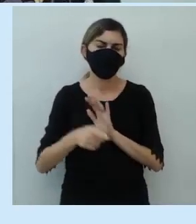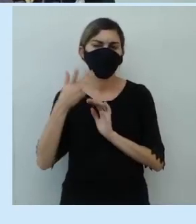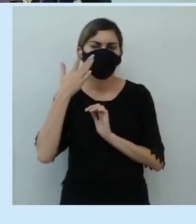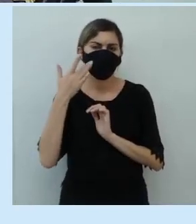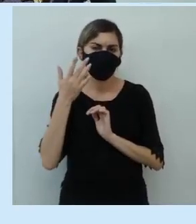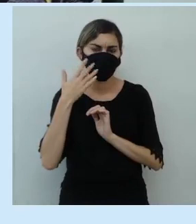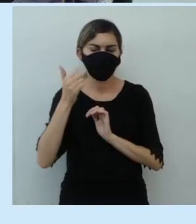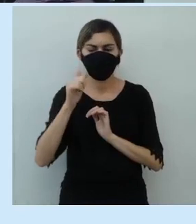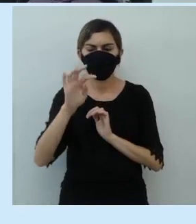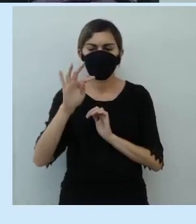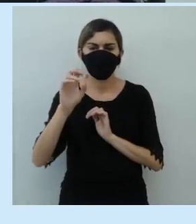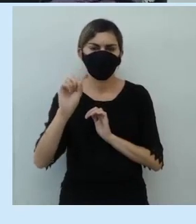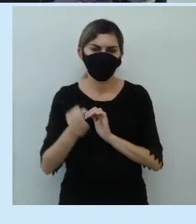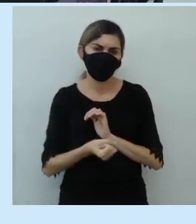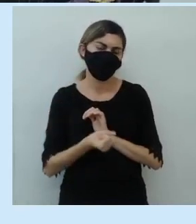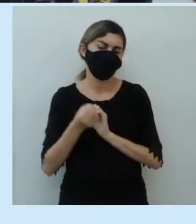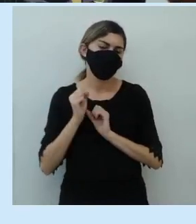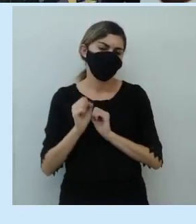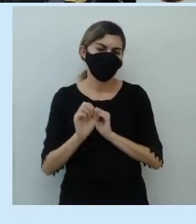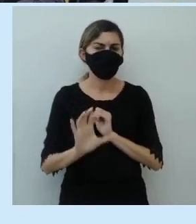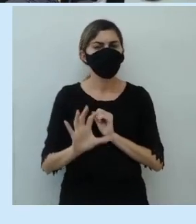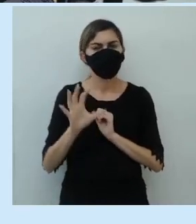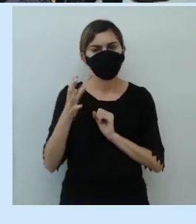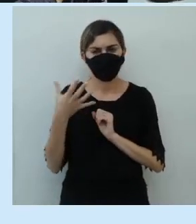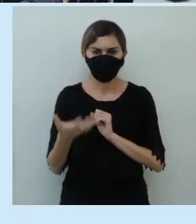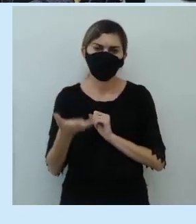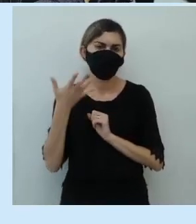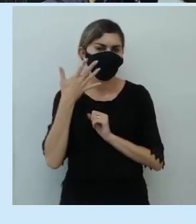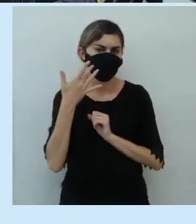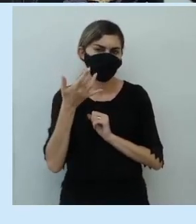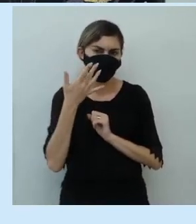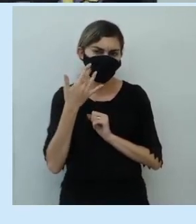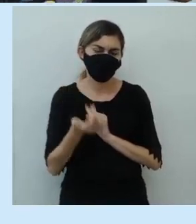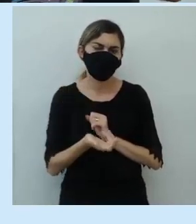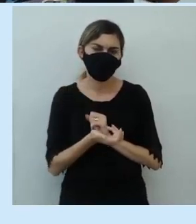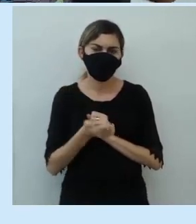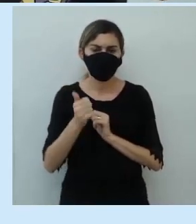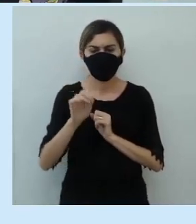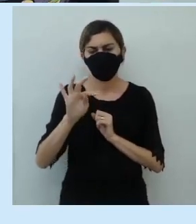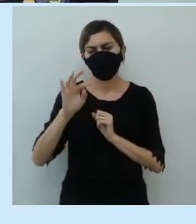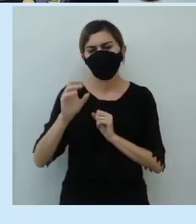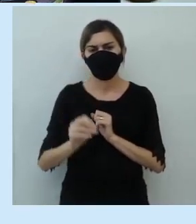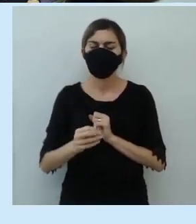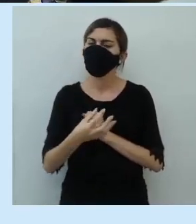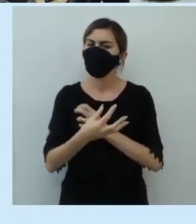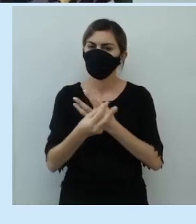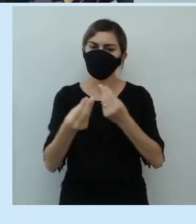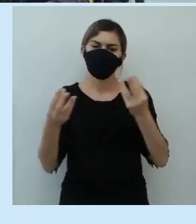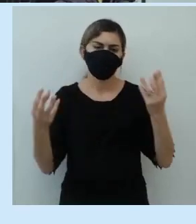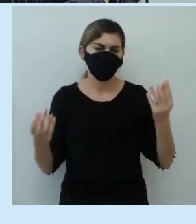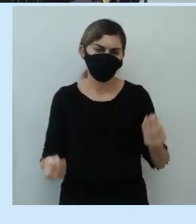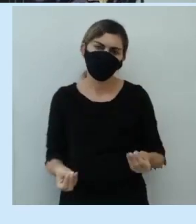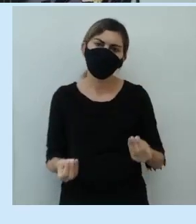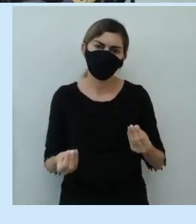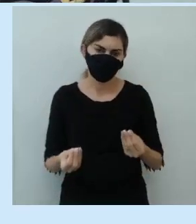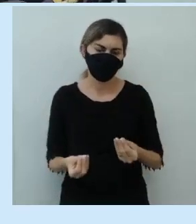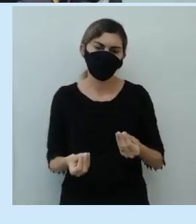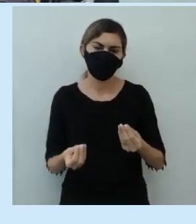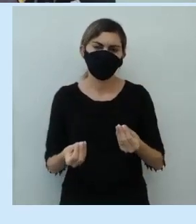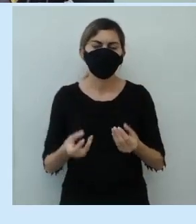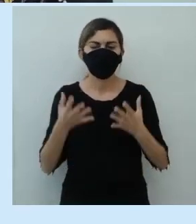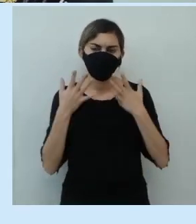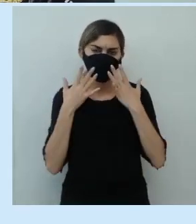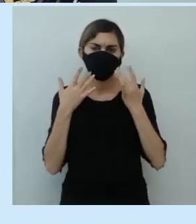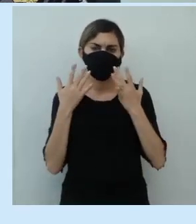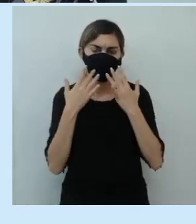por atos. Pode haver uma peça de teatro com um ato apenas? Muitas, milhares de peças de teatro